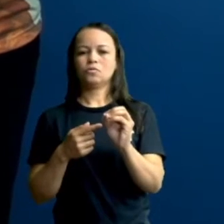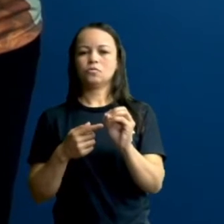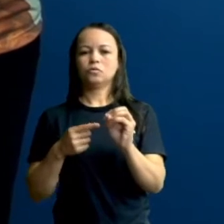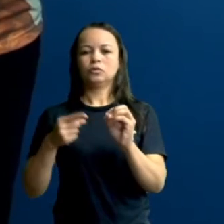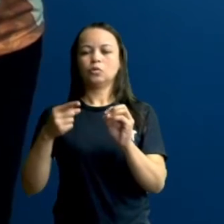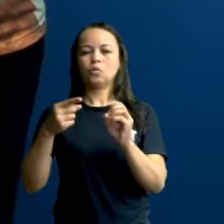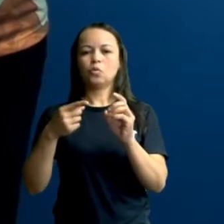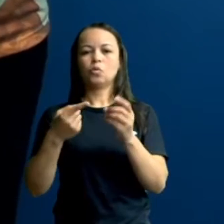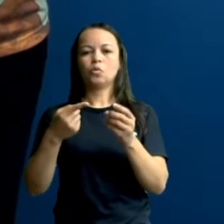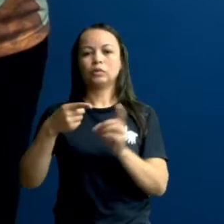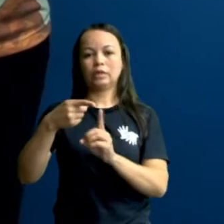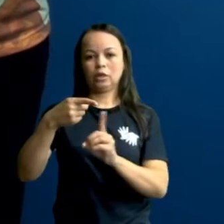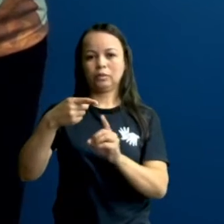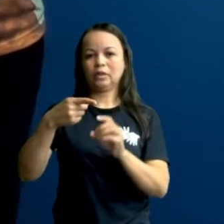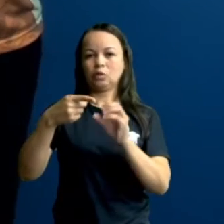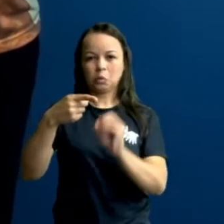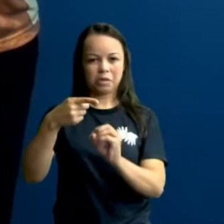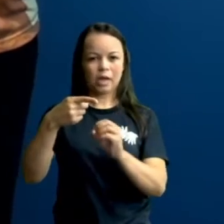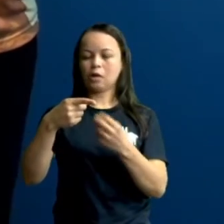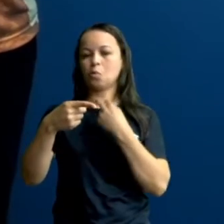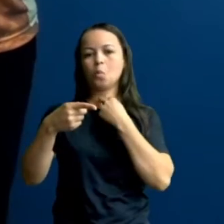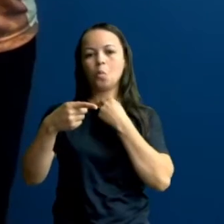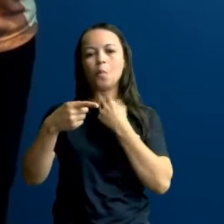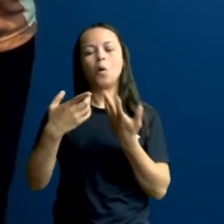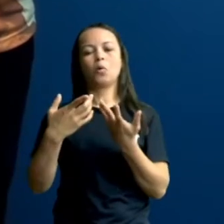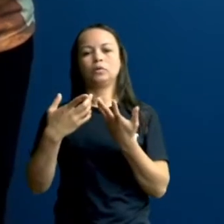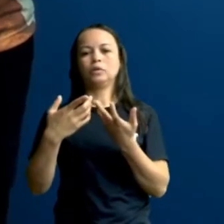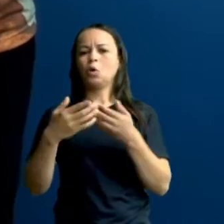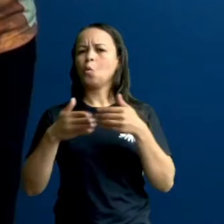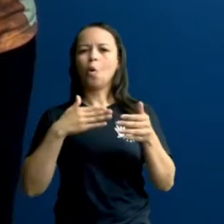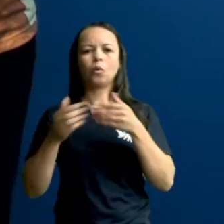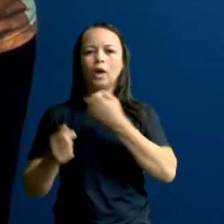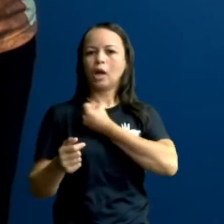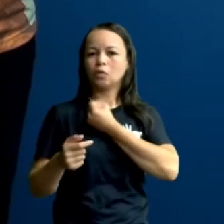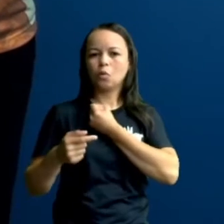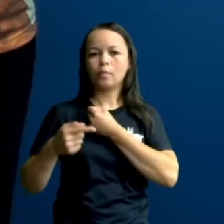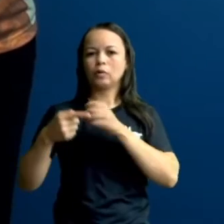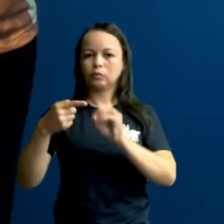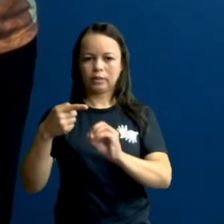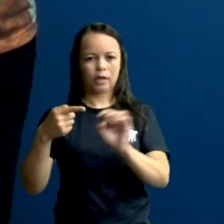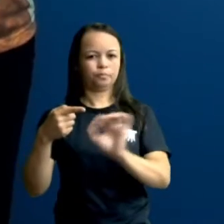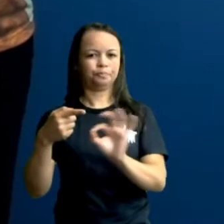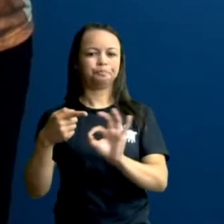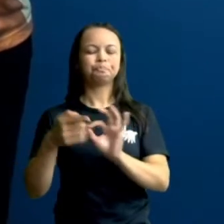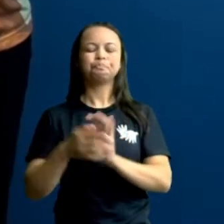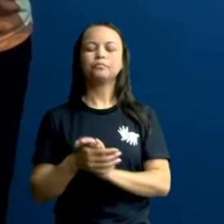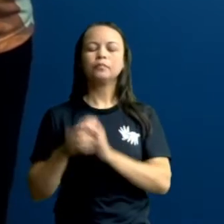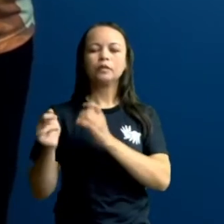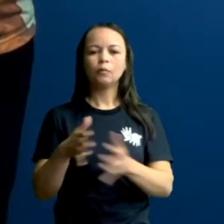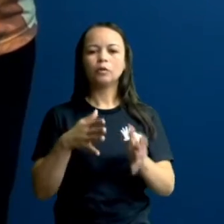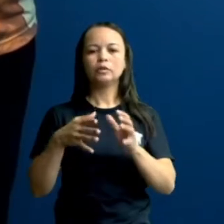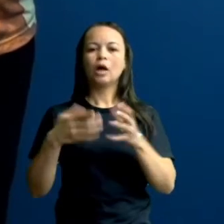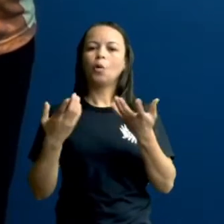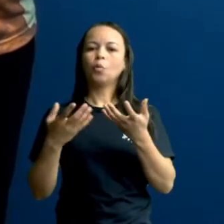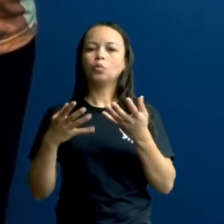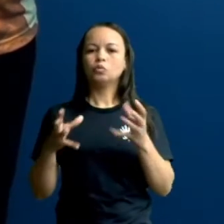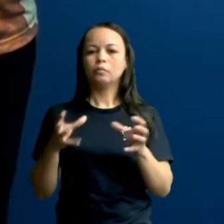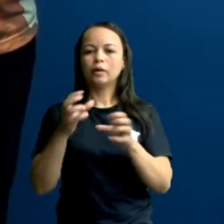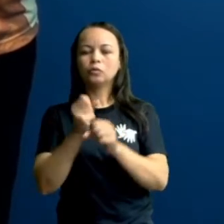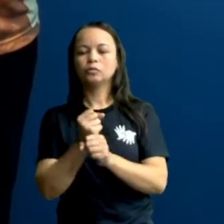número no denominador, menos o zero. E que a divisão de uma fração ela pode dar um número inteiro ou um